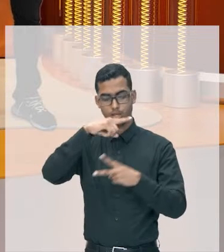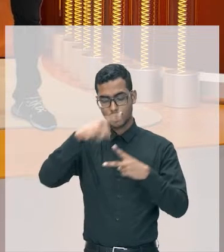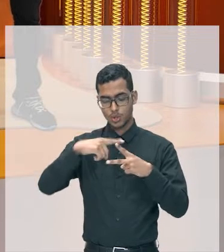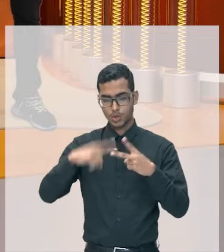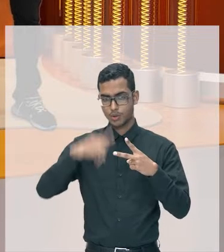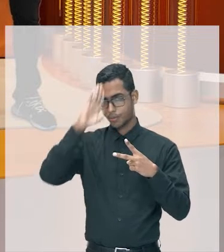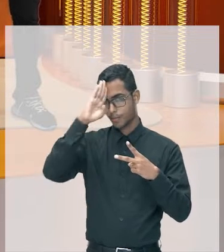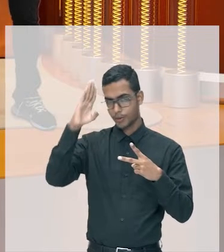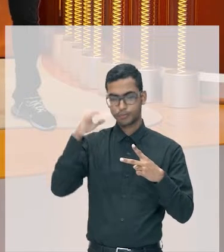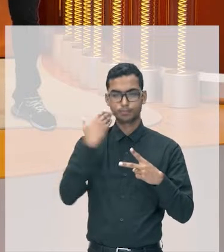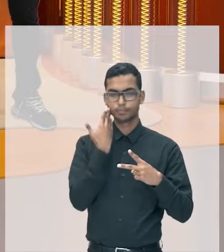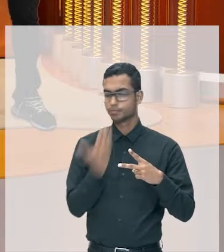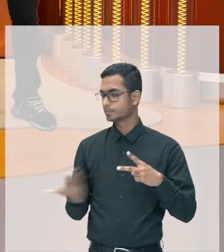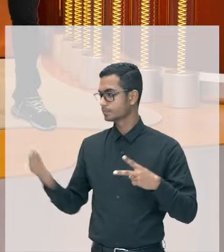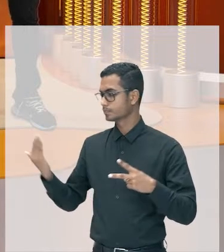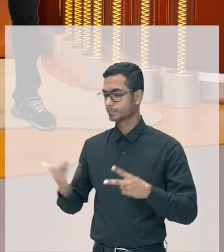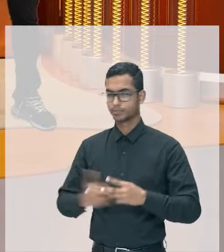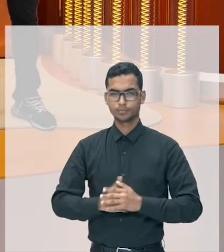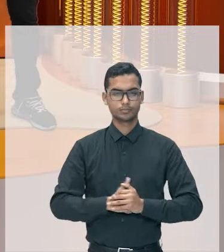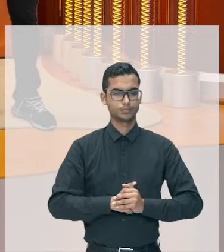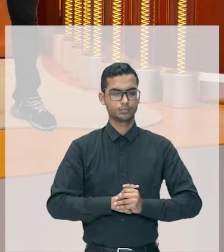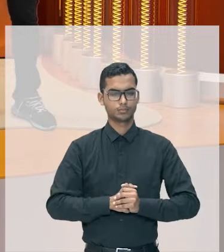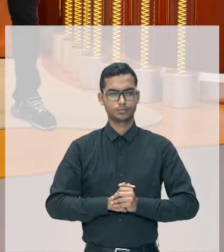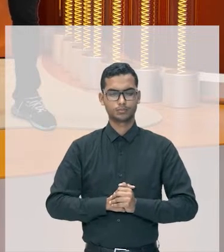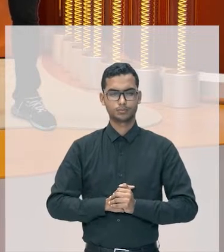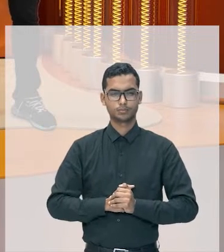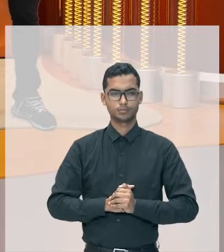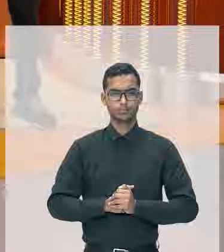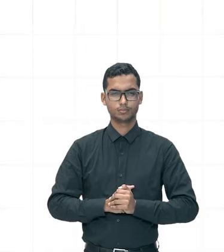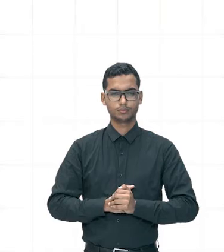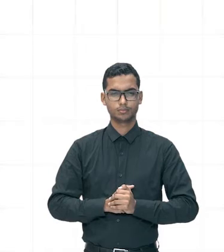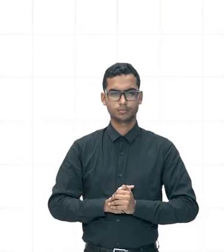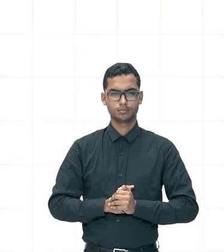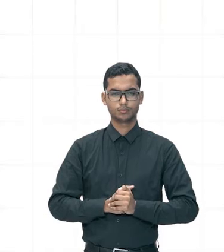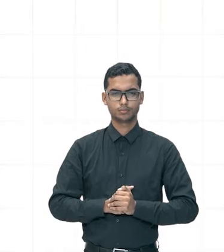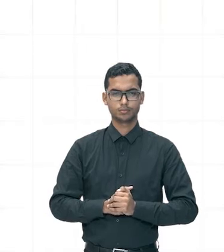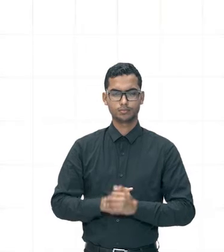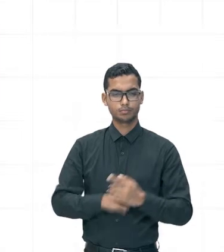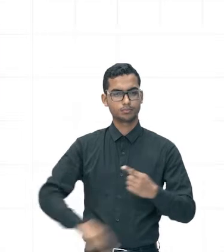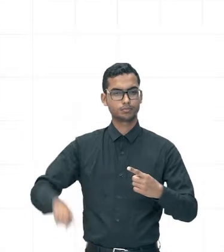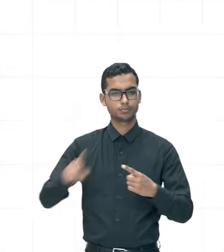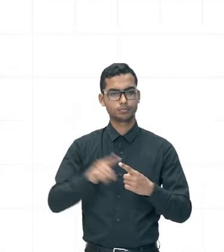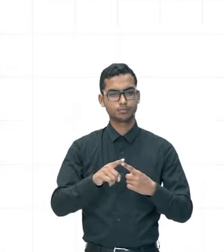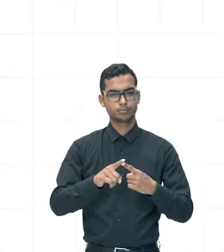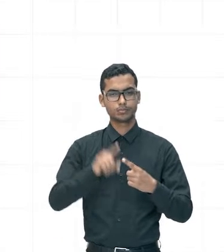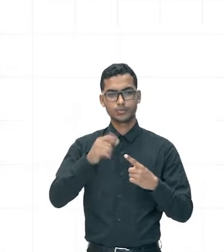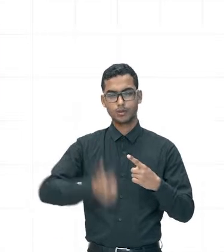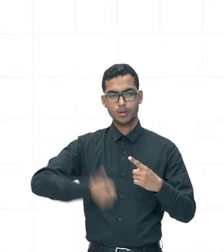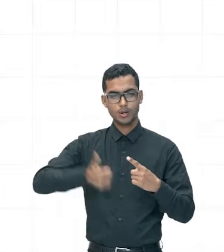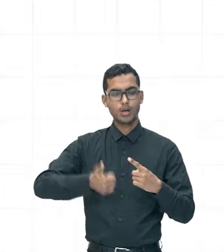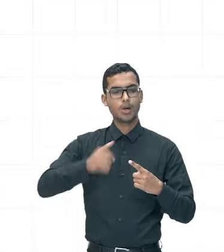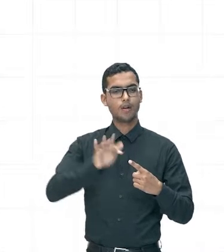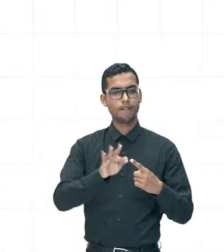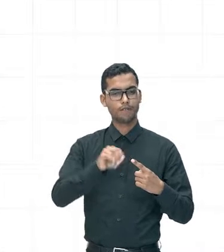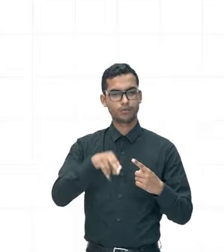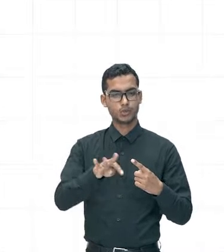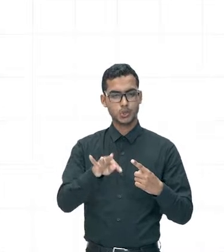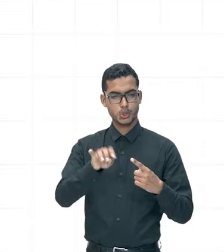principais. Olha aí o que diz a nossa cartela. A gente vai ter as fontes primárias e as